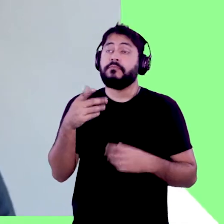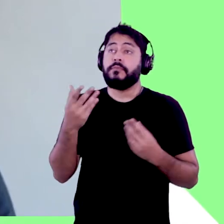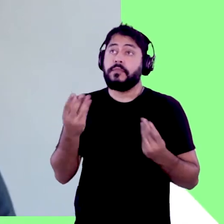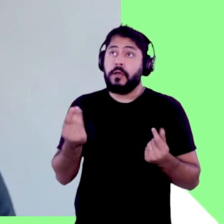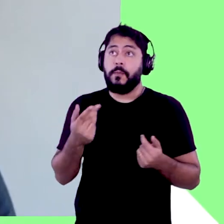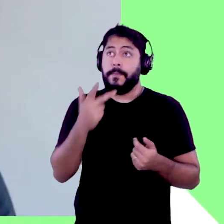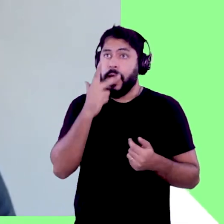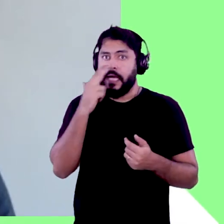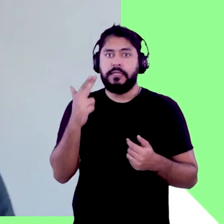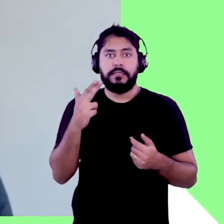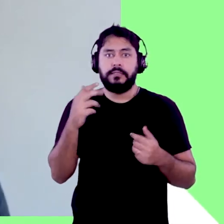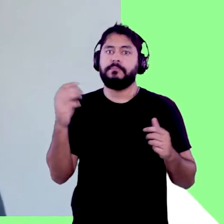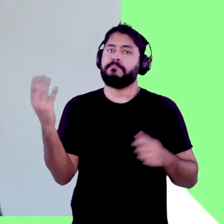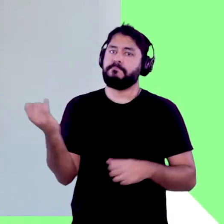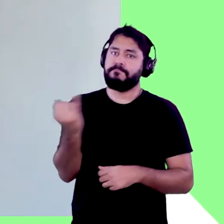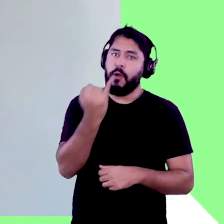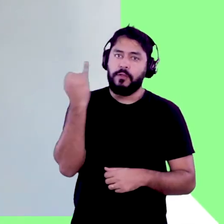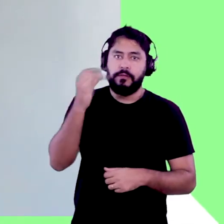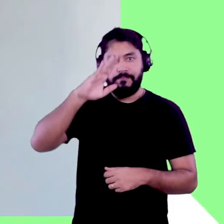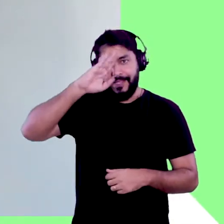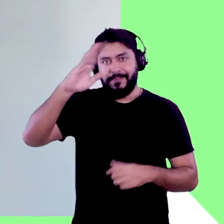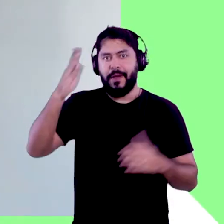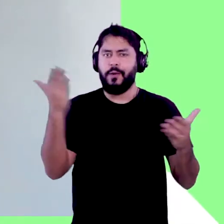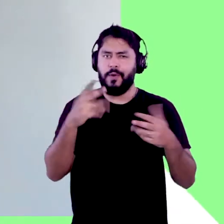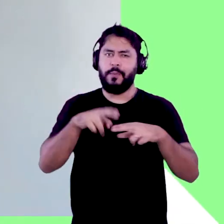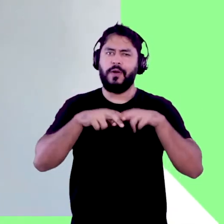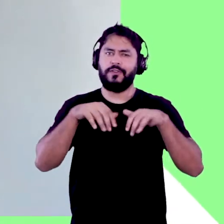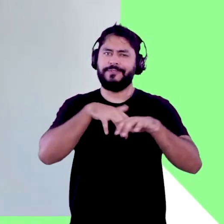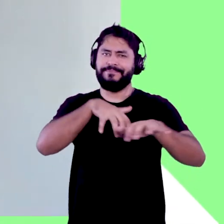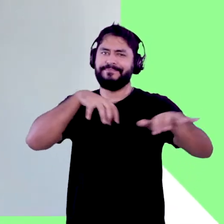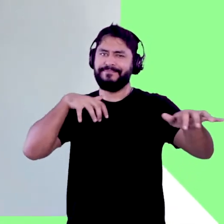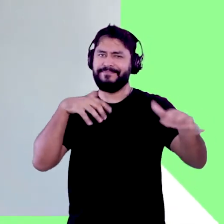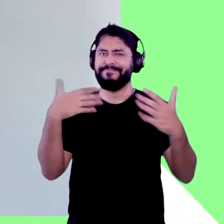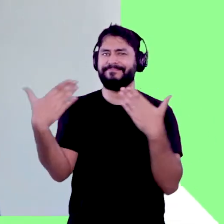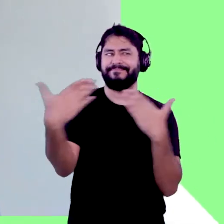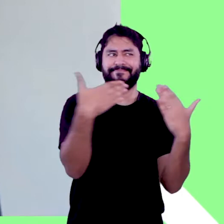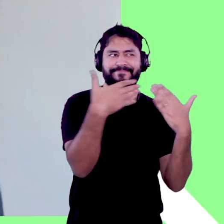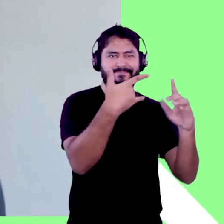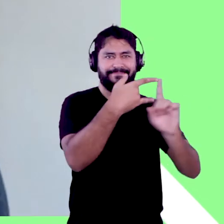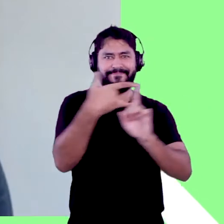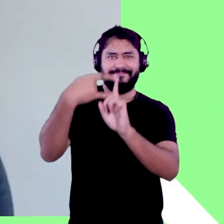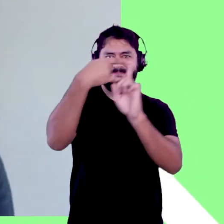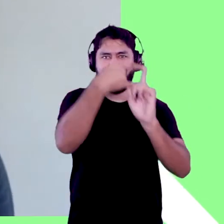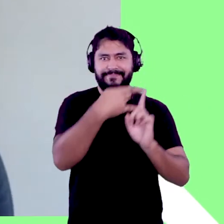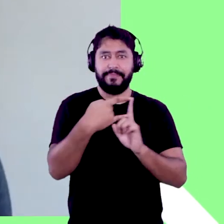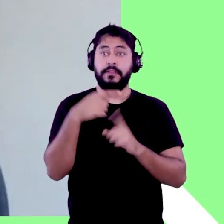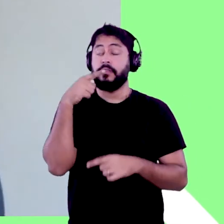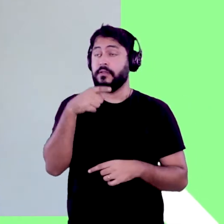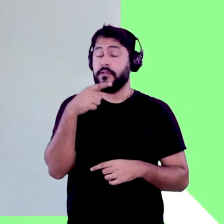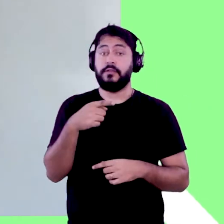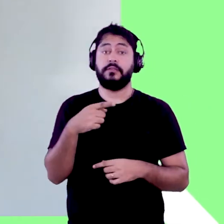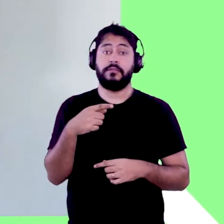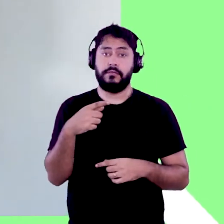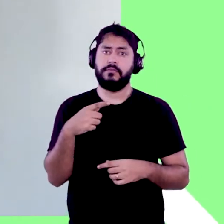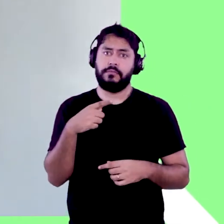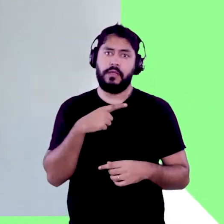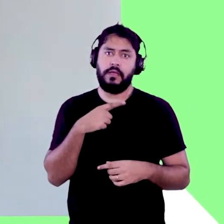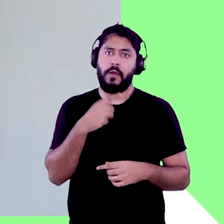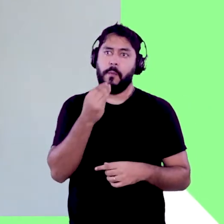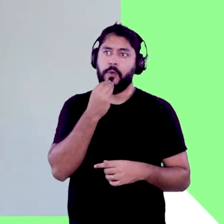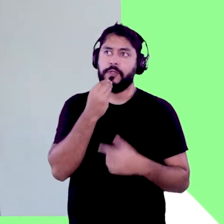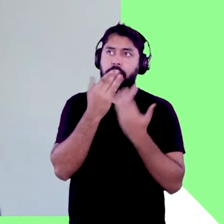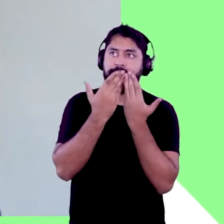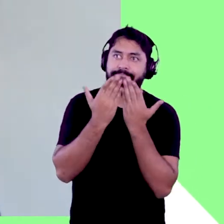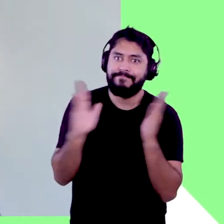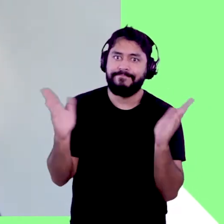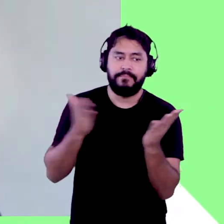estamos distanciados, né, socialmente. Então, isso abre um leque de oportunidades, vou citar algumas aqui,